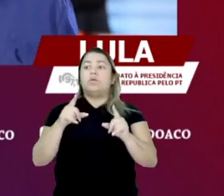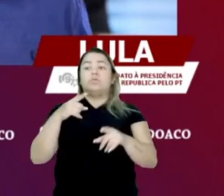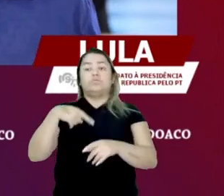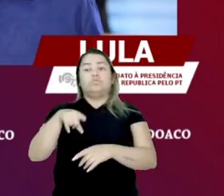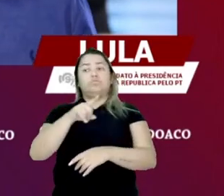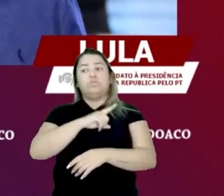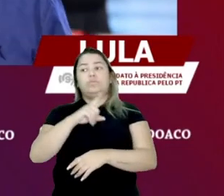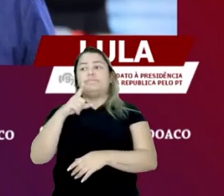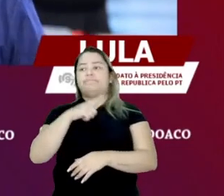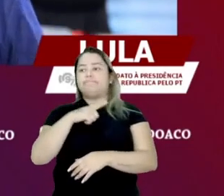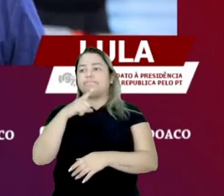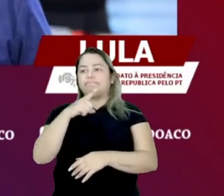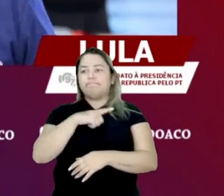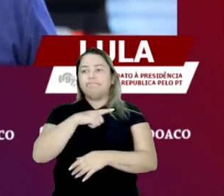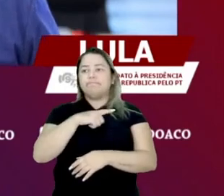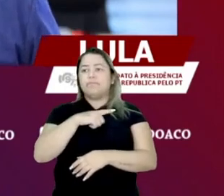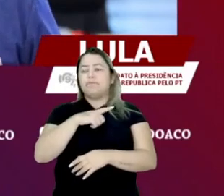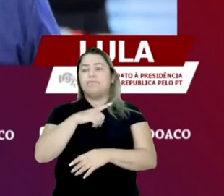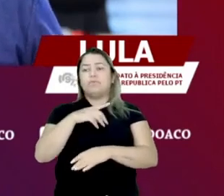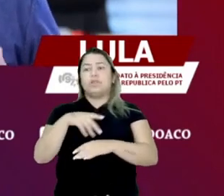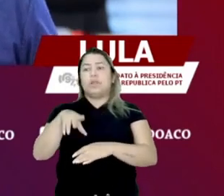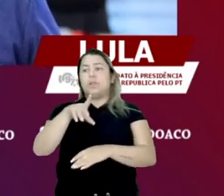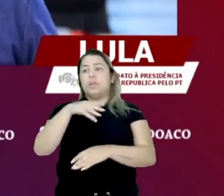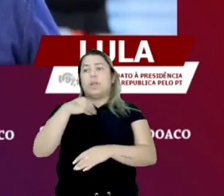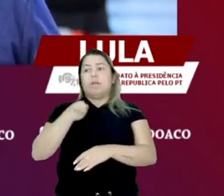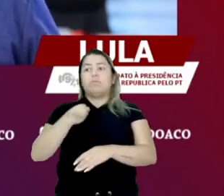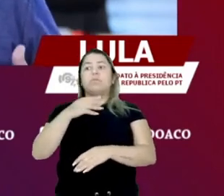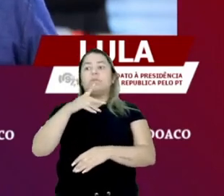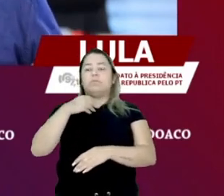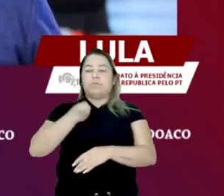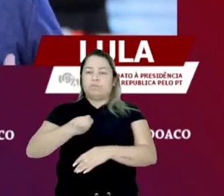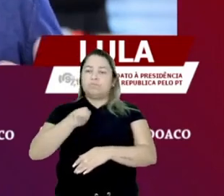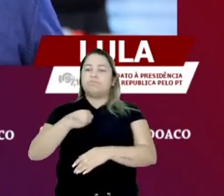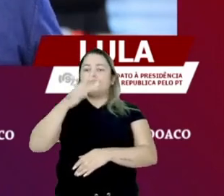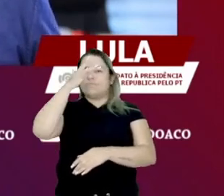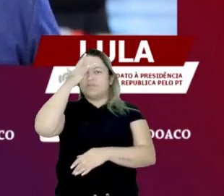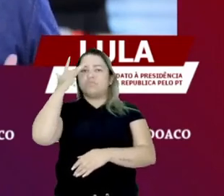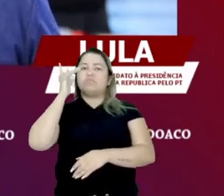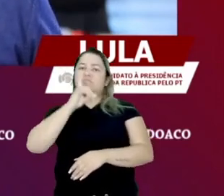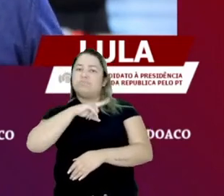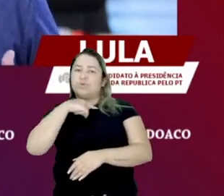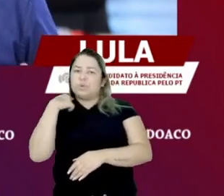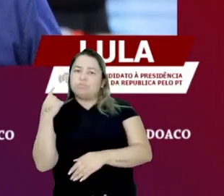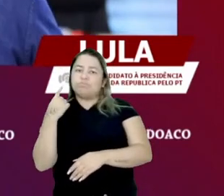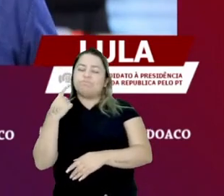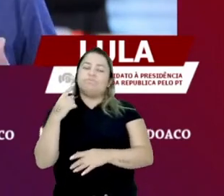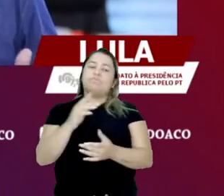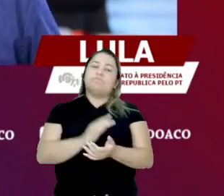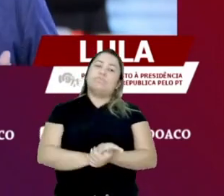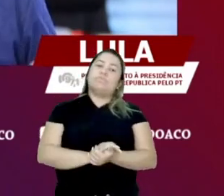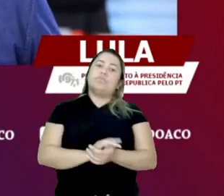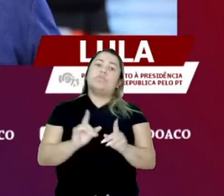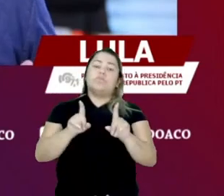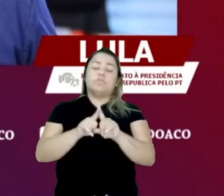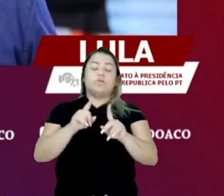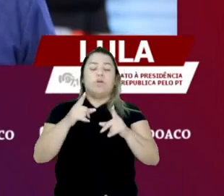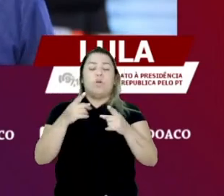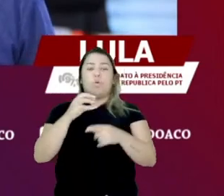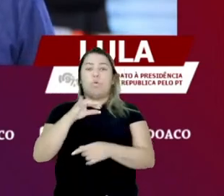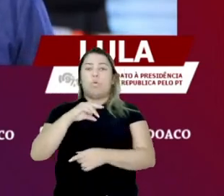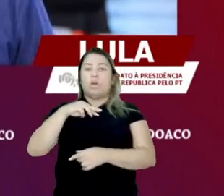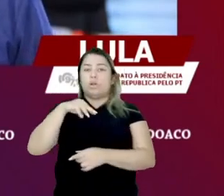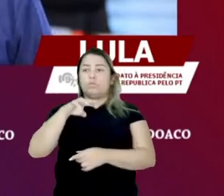mais pobres, porque efetivamente quem morreu mais foram as pessoas mais pobres, as pessoas que tinham menos possibilidade de